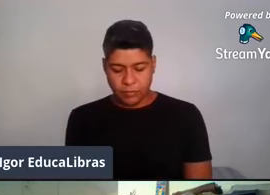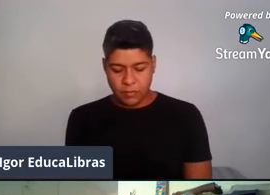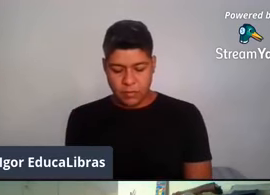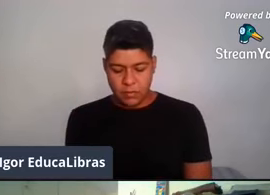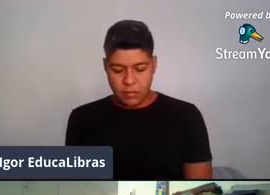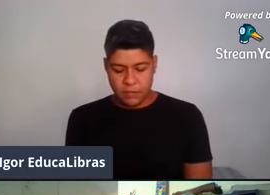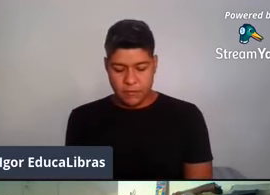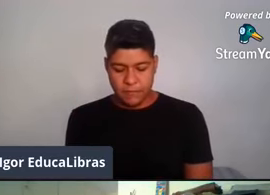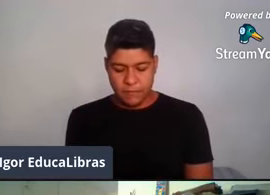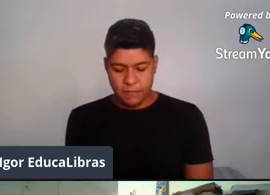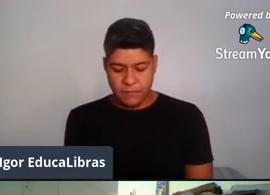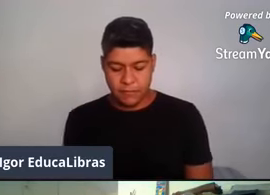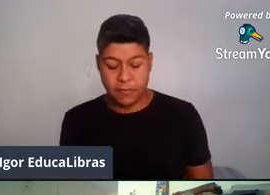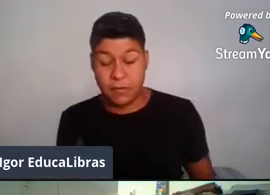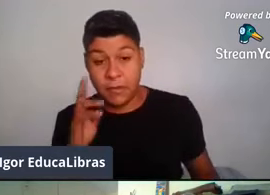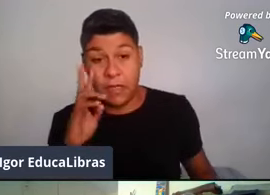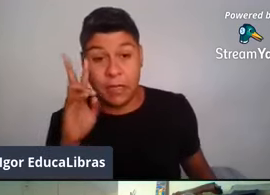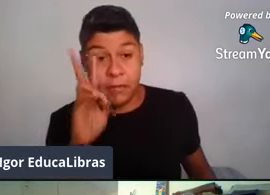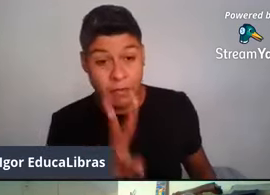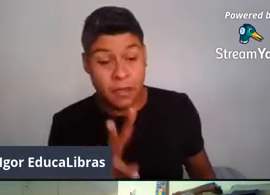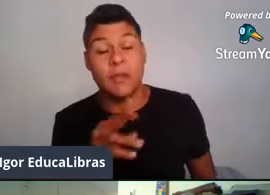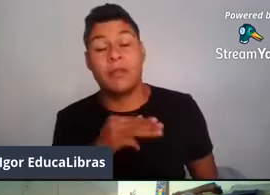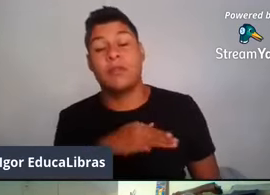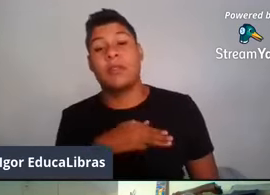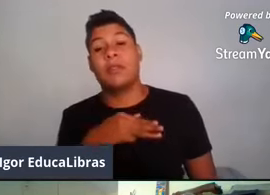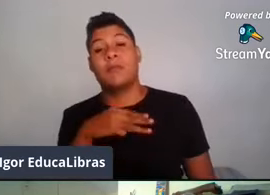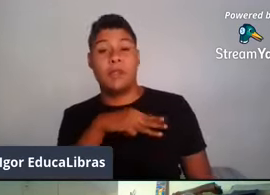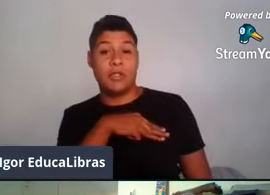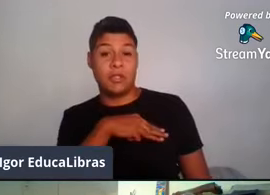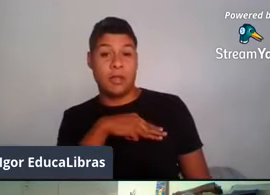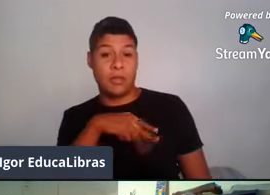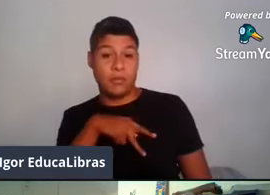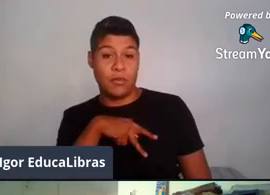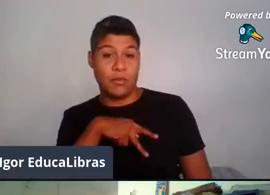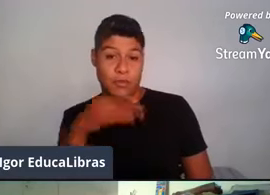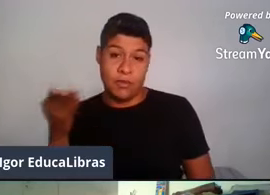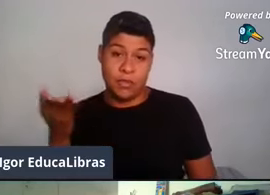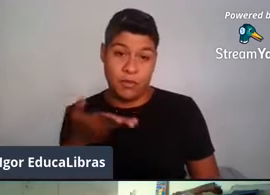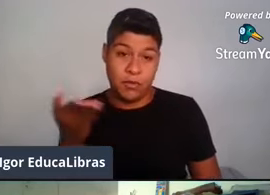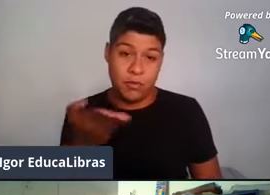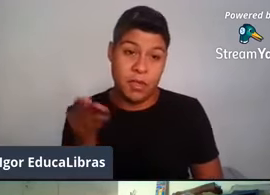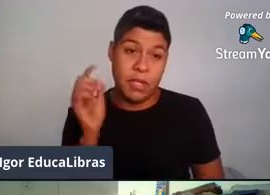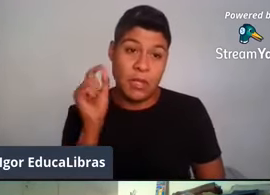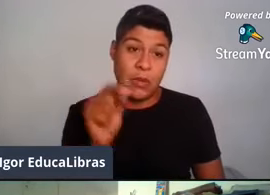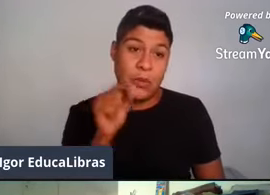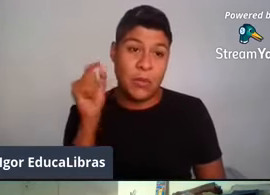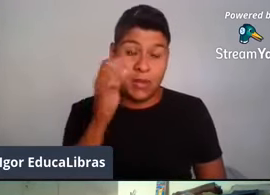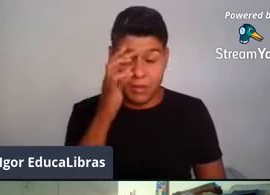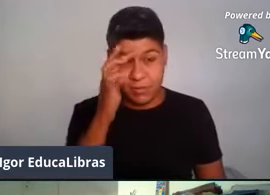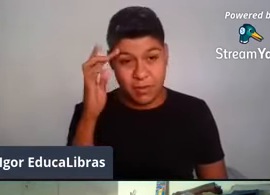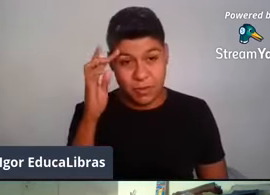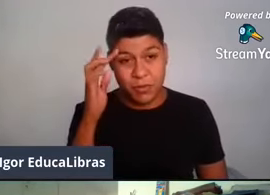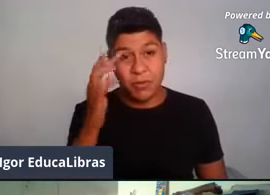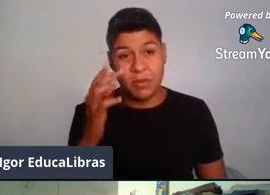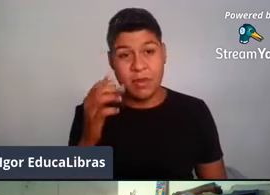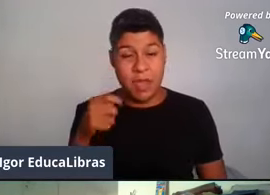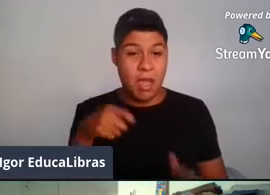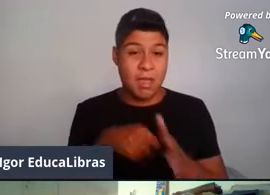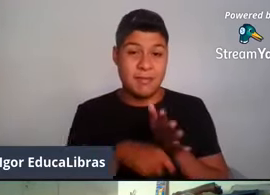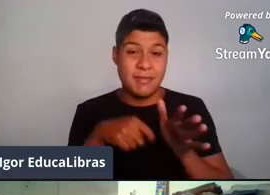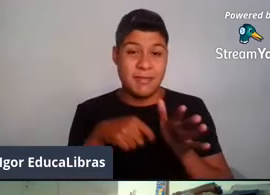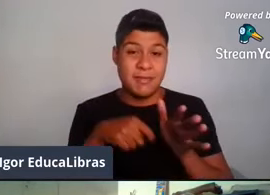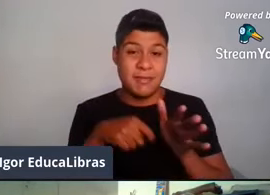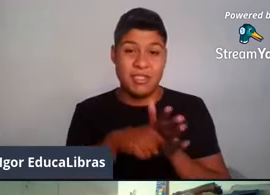eu vejo o papel do Ministério Público neste momento, não só como alguém que vai exigir